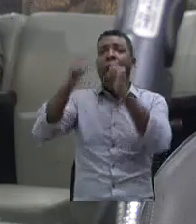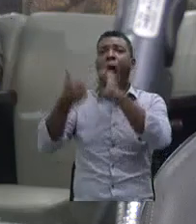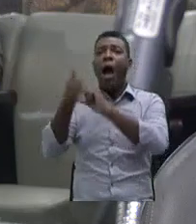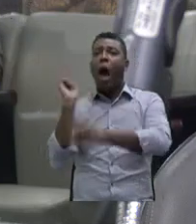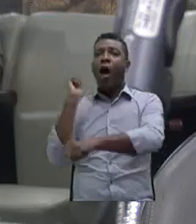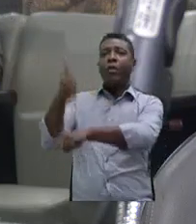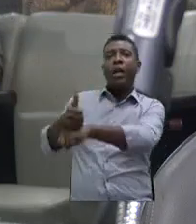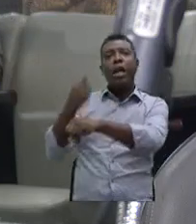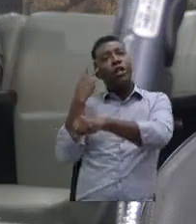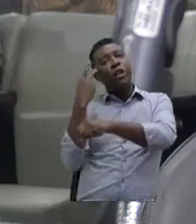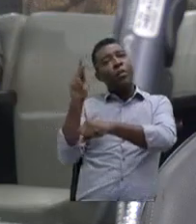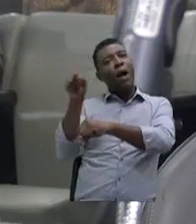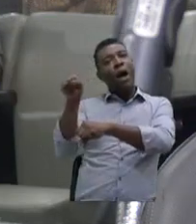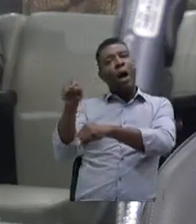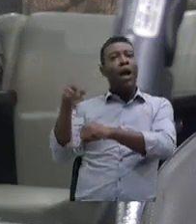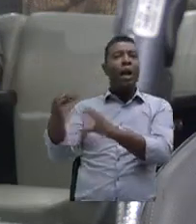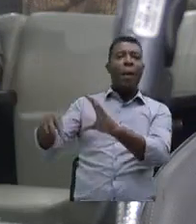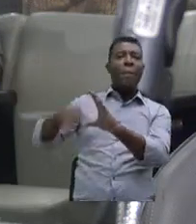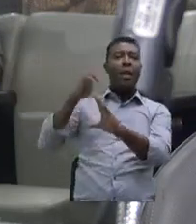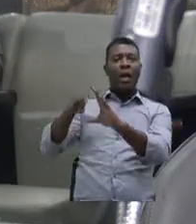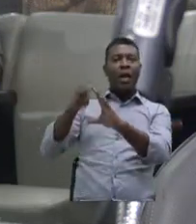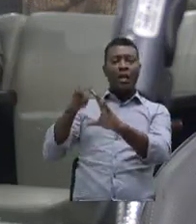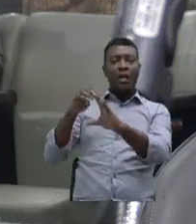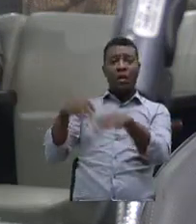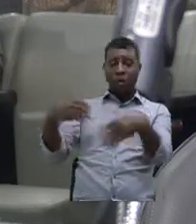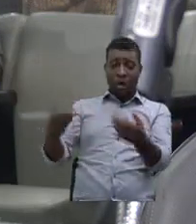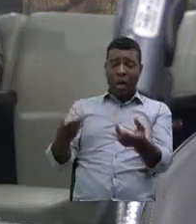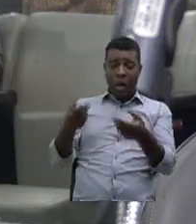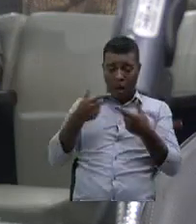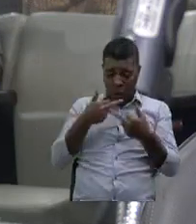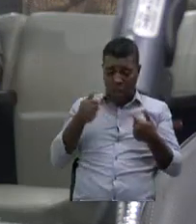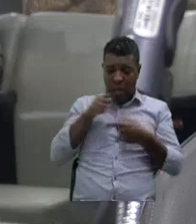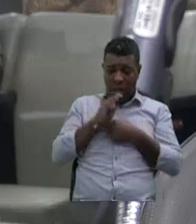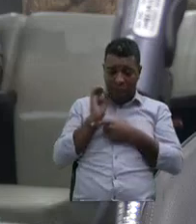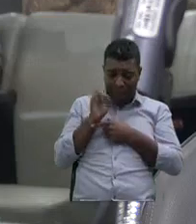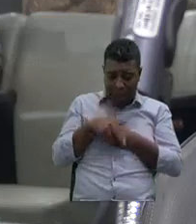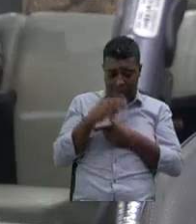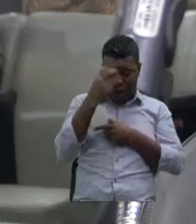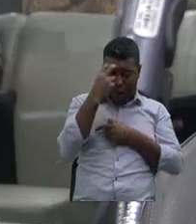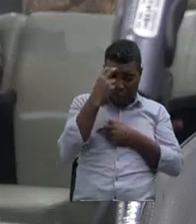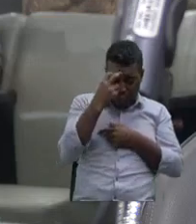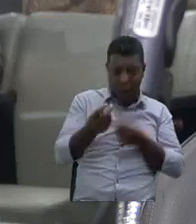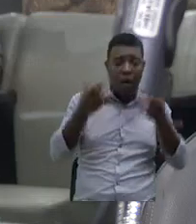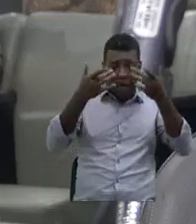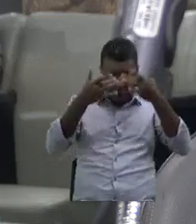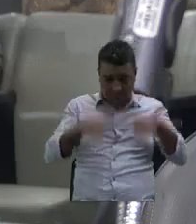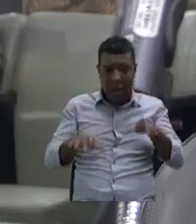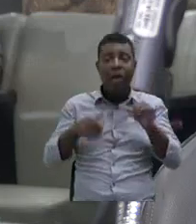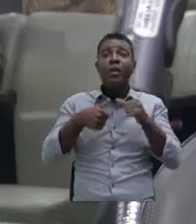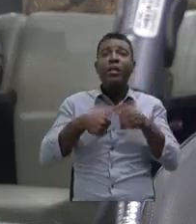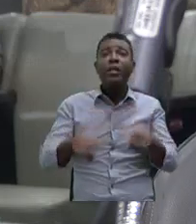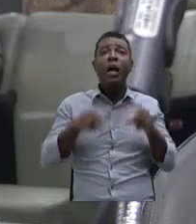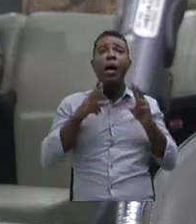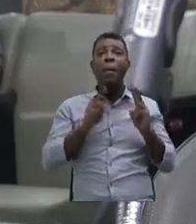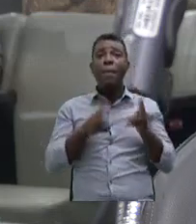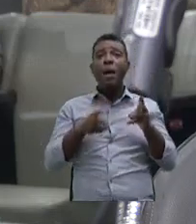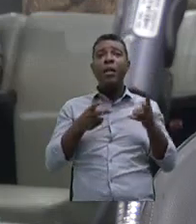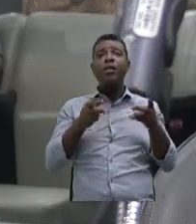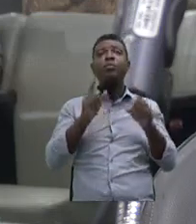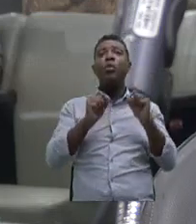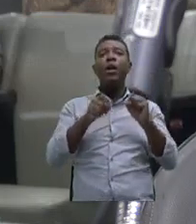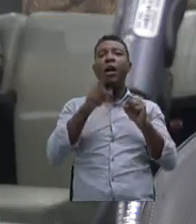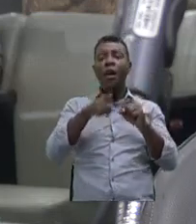onde os nossos bens culturais e naturais estão também sob o jugo da exploração